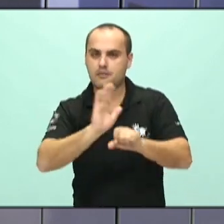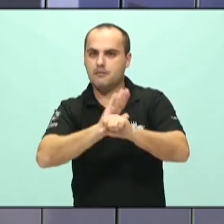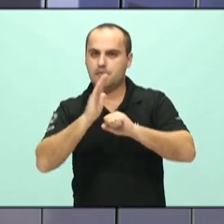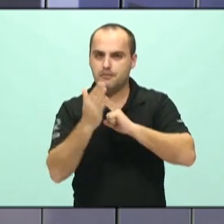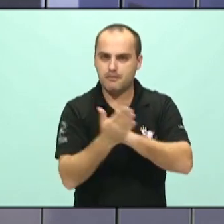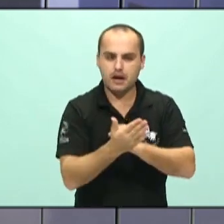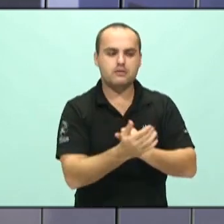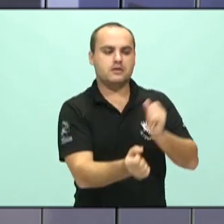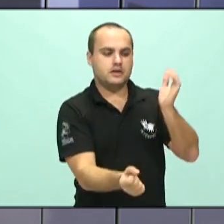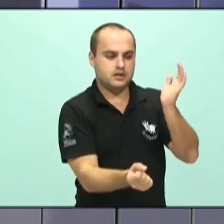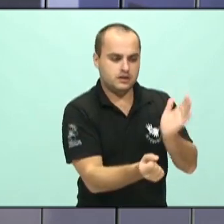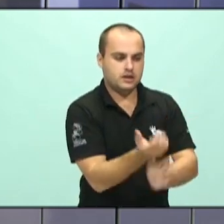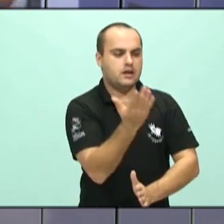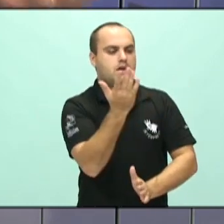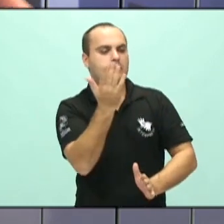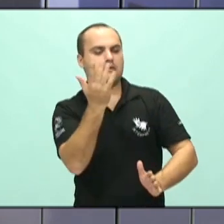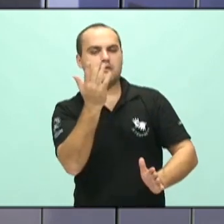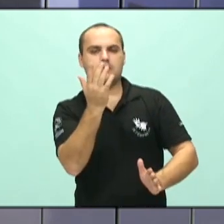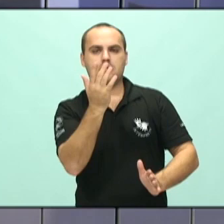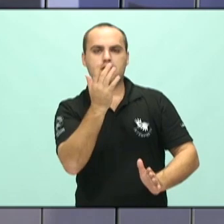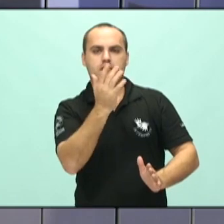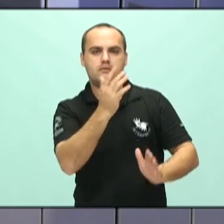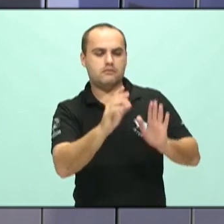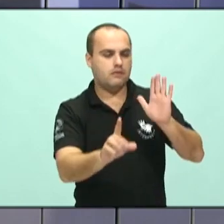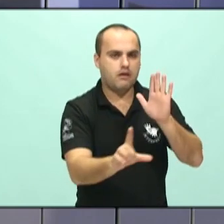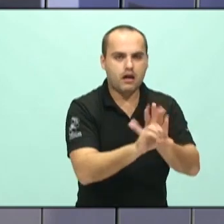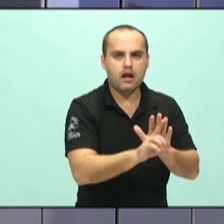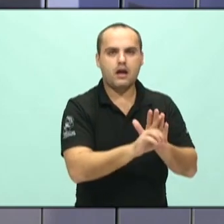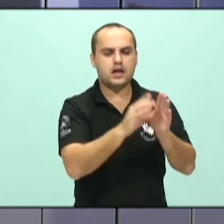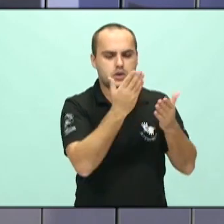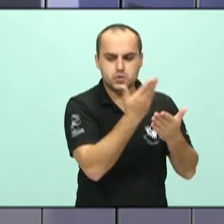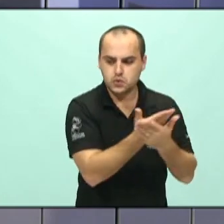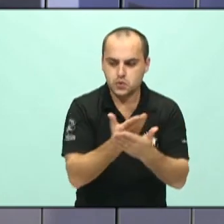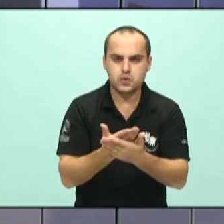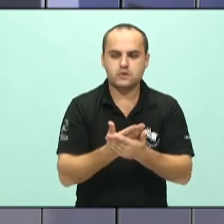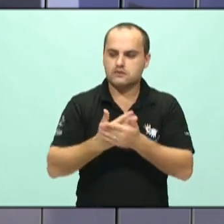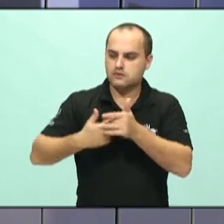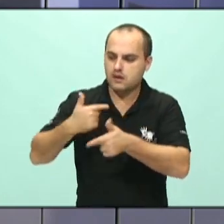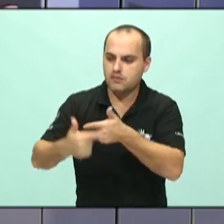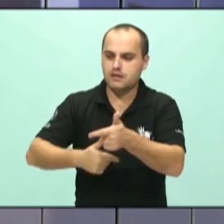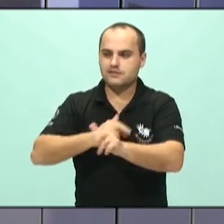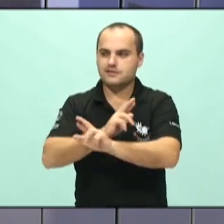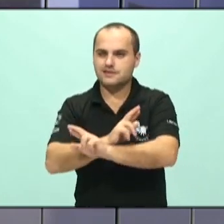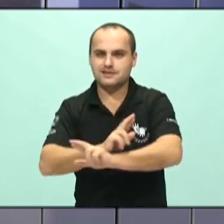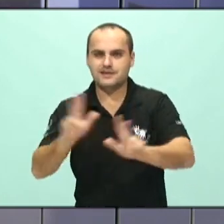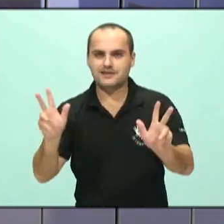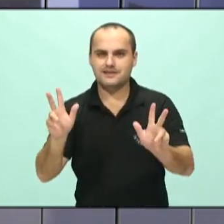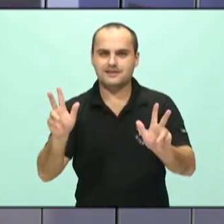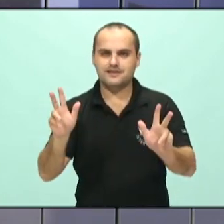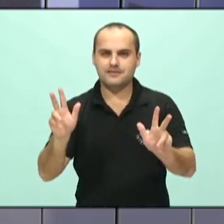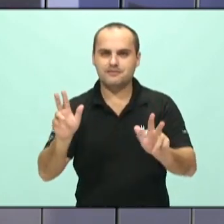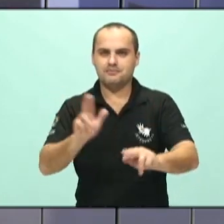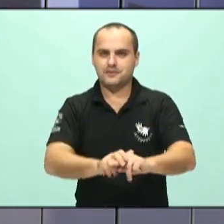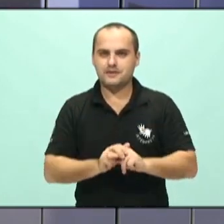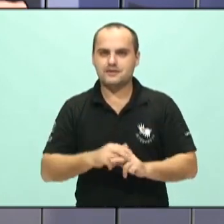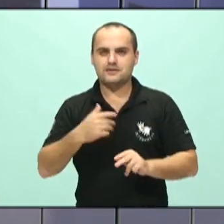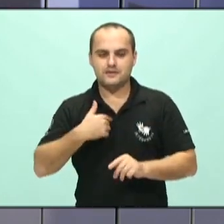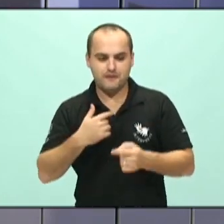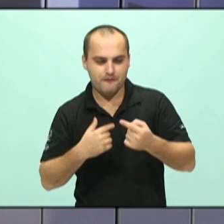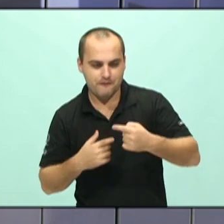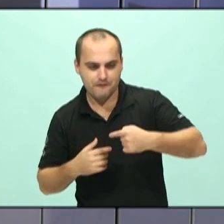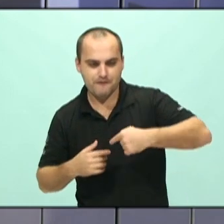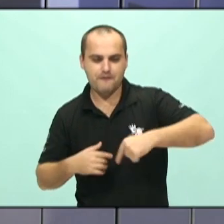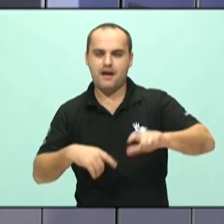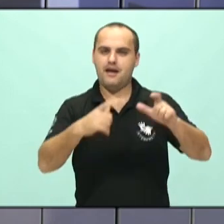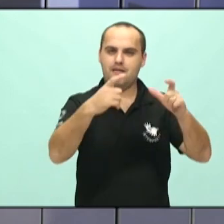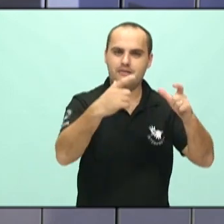diferente gera uma lei, gera um estudo, gera uma ação diferente do vereador. Então tu acabas entrando em tudo quanto é área. E quanto